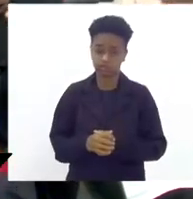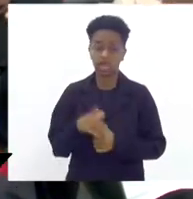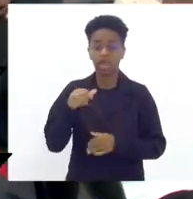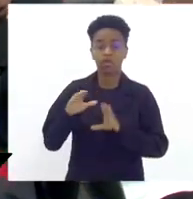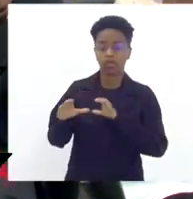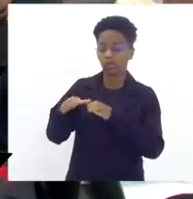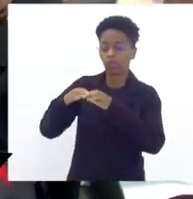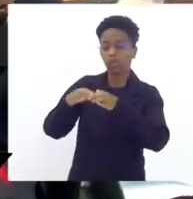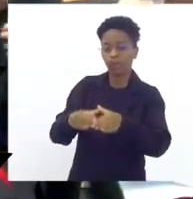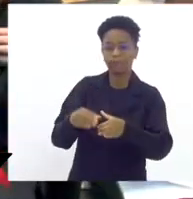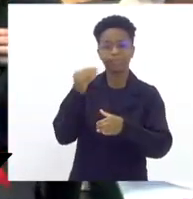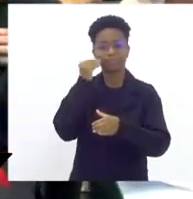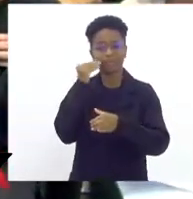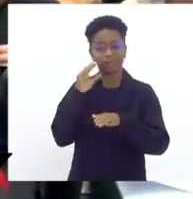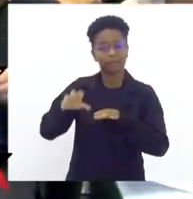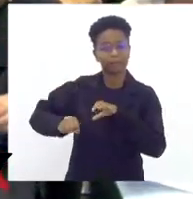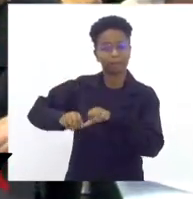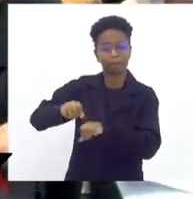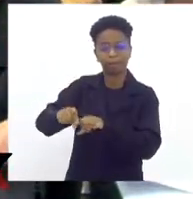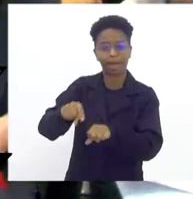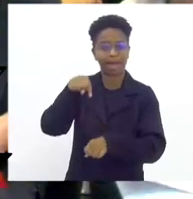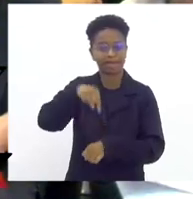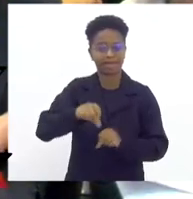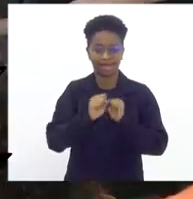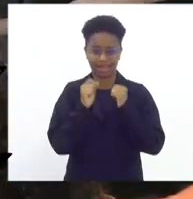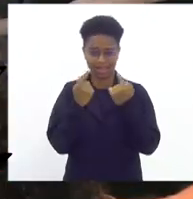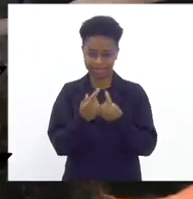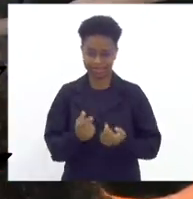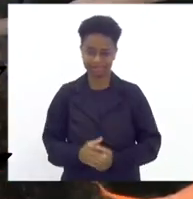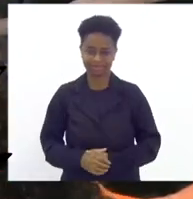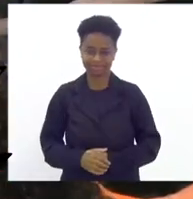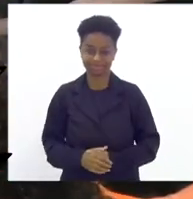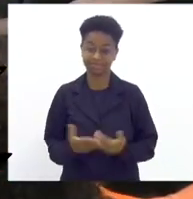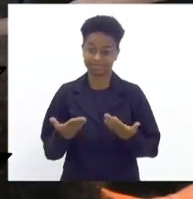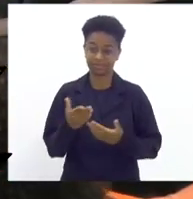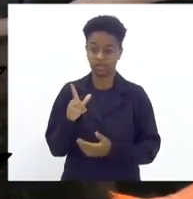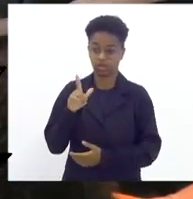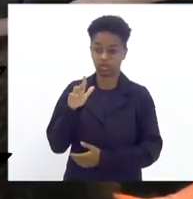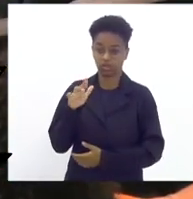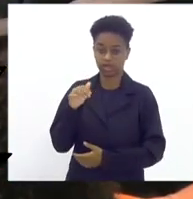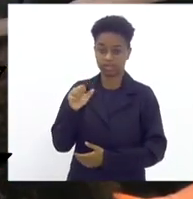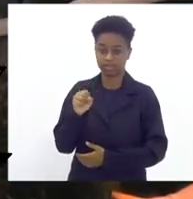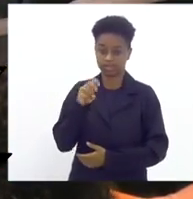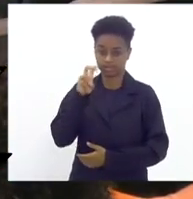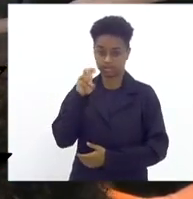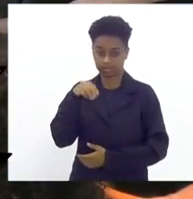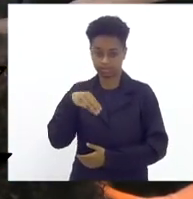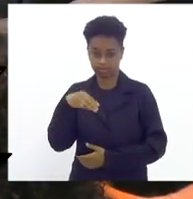bonde que vem tentando ocupar esse espaço da Lead Mas vamos lá Lucas 5 minutos